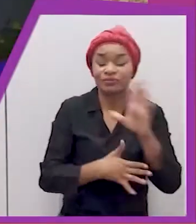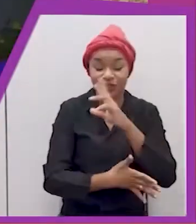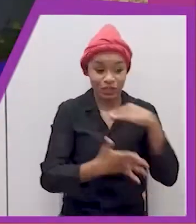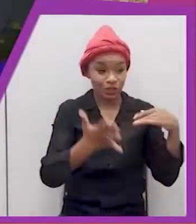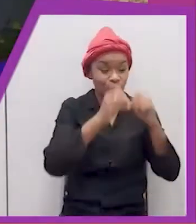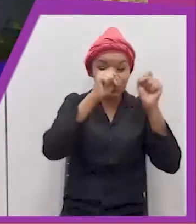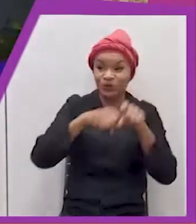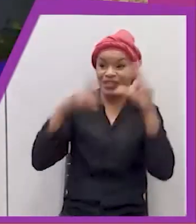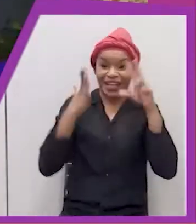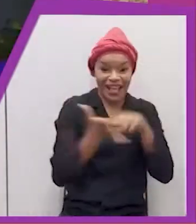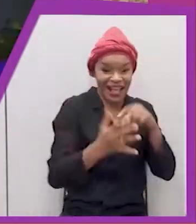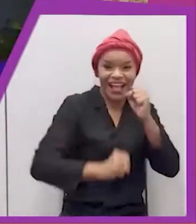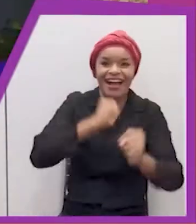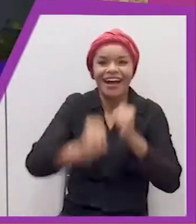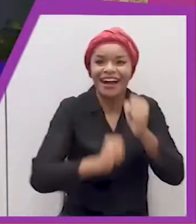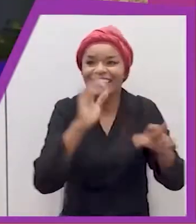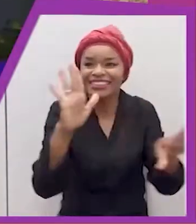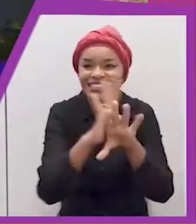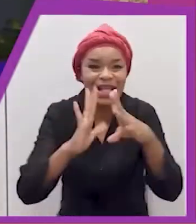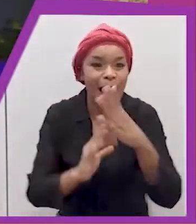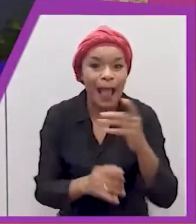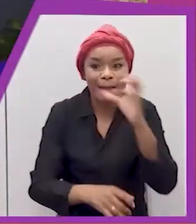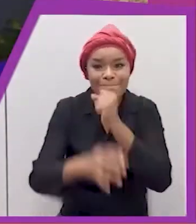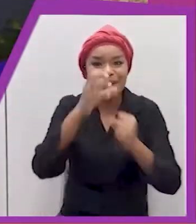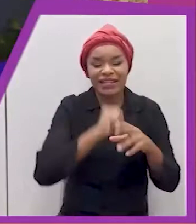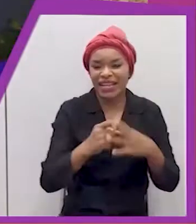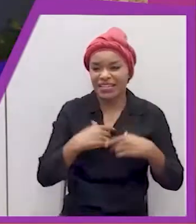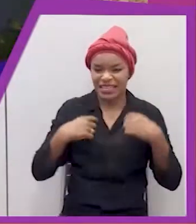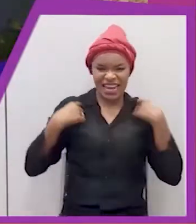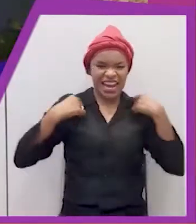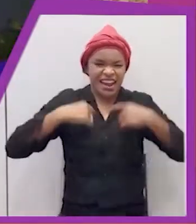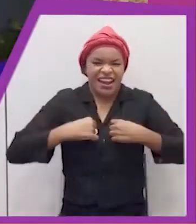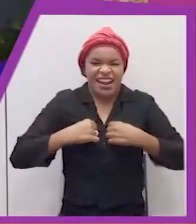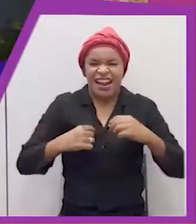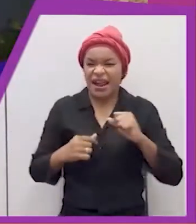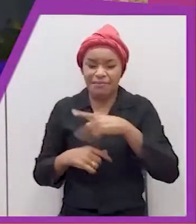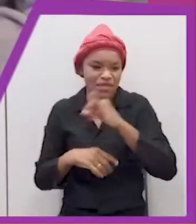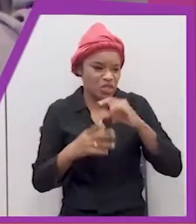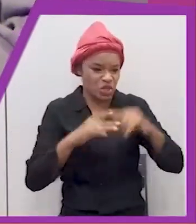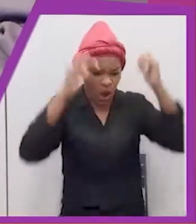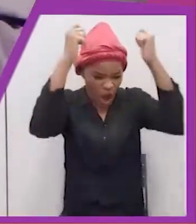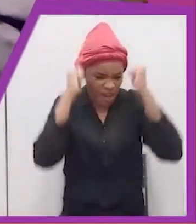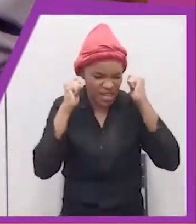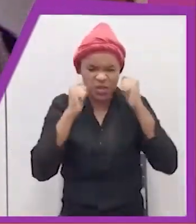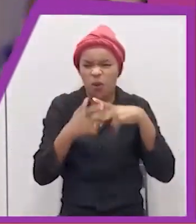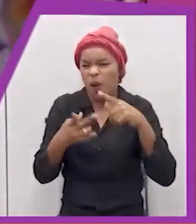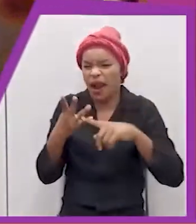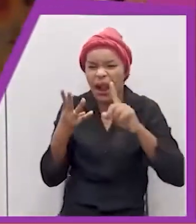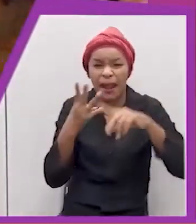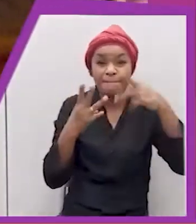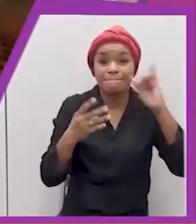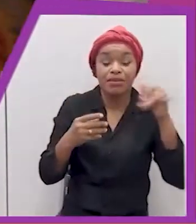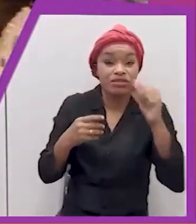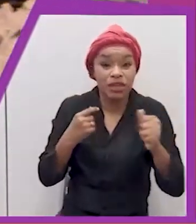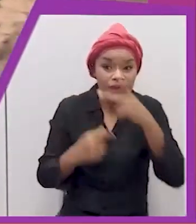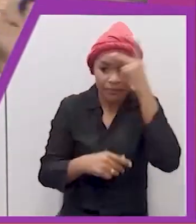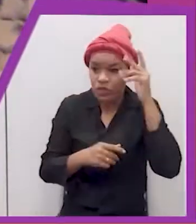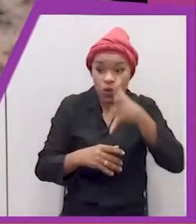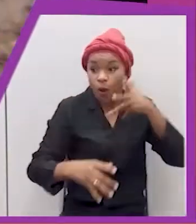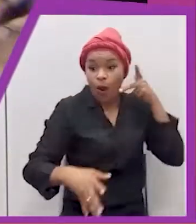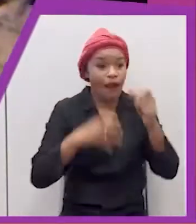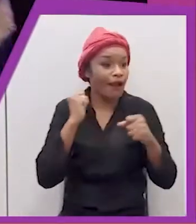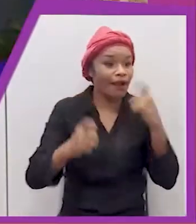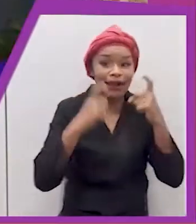correu para padaria foi gente de camisola de touca de pijama teve gente tão apressada que nem